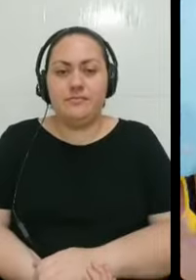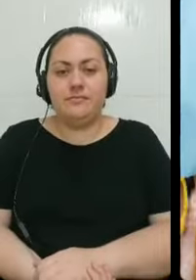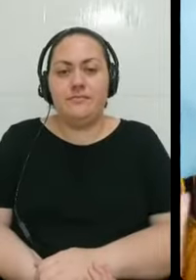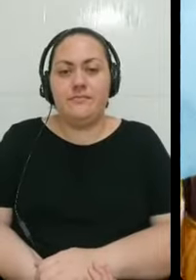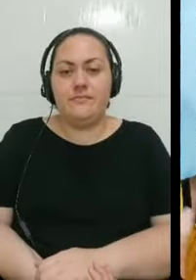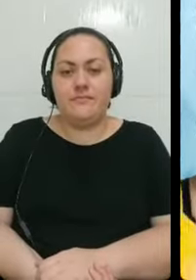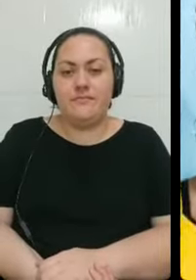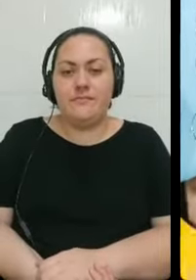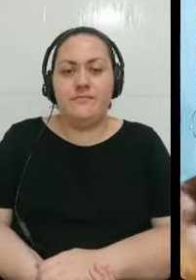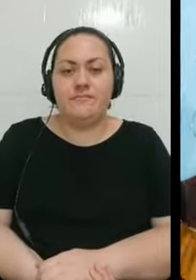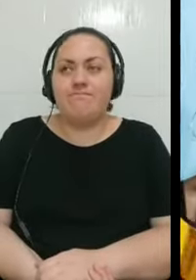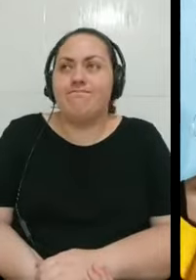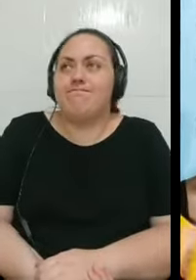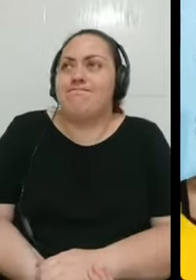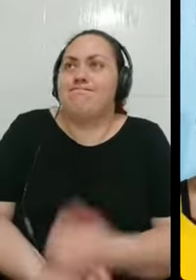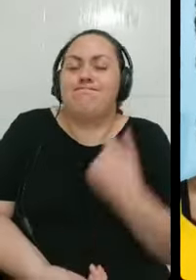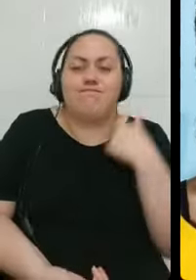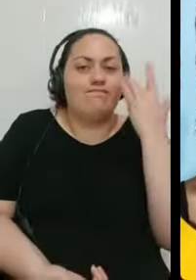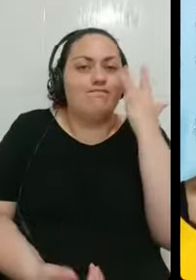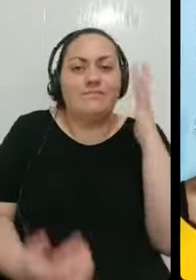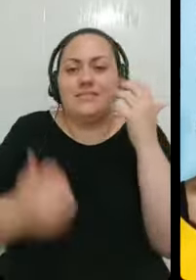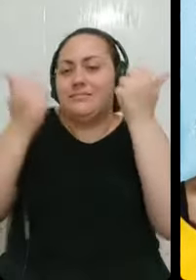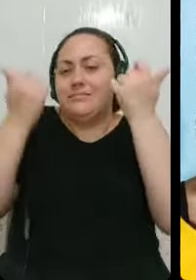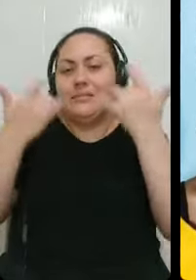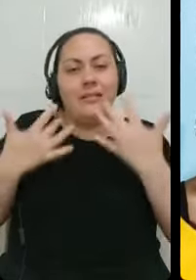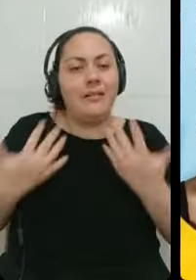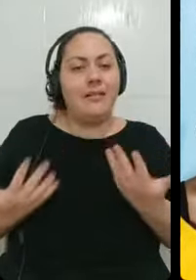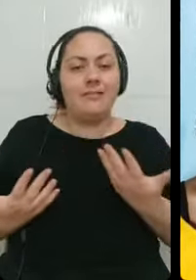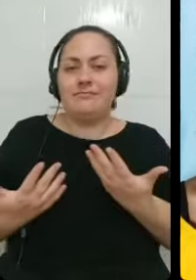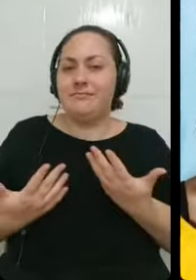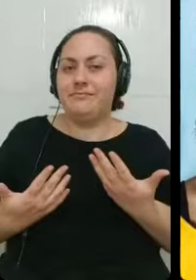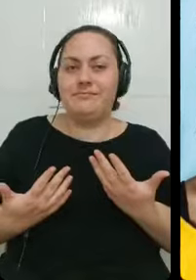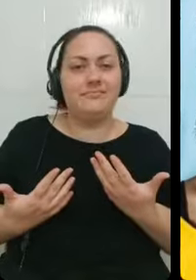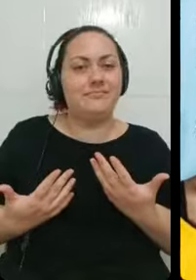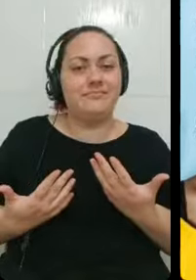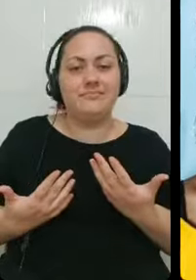nem, tipo, explicar, assim, sabe? É uma coisa muito